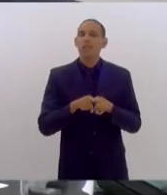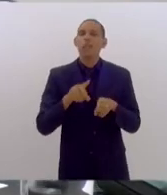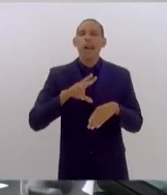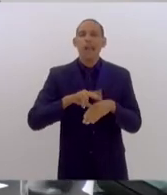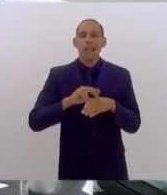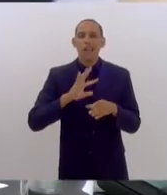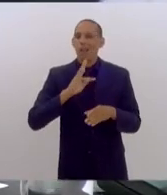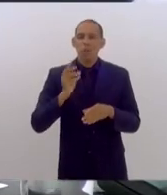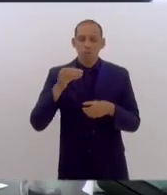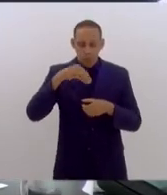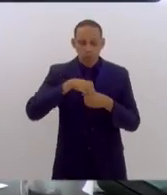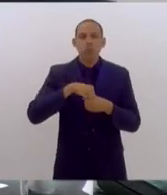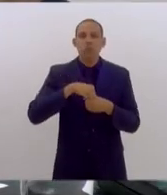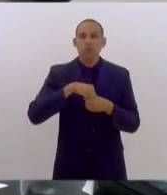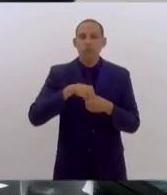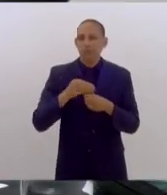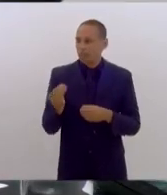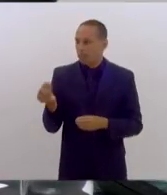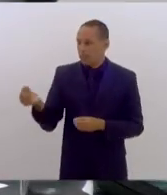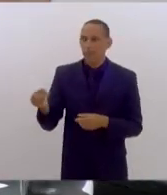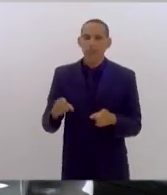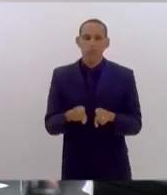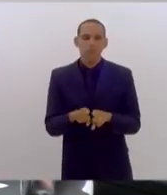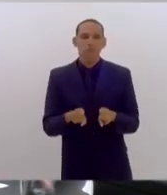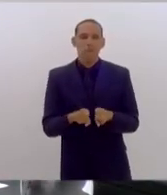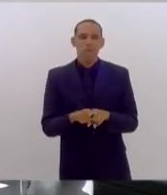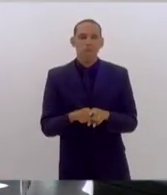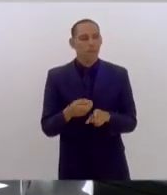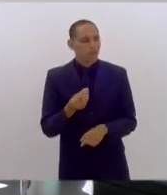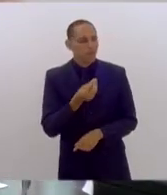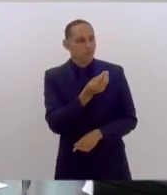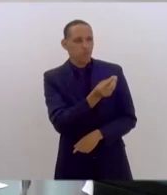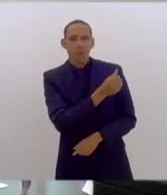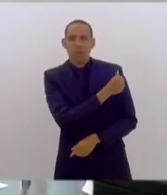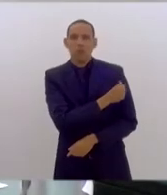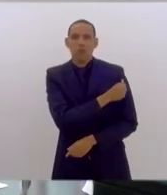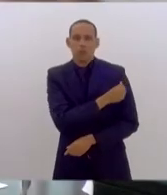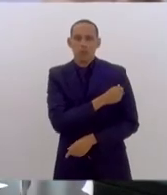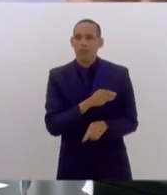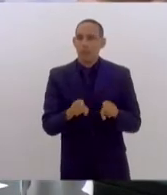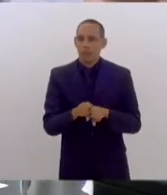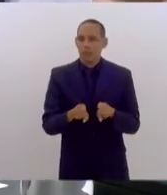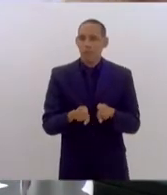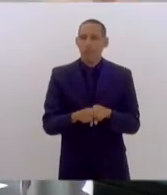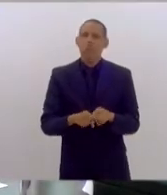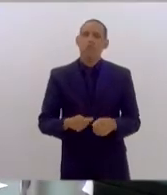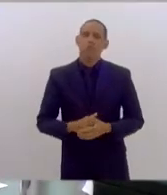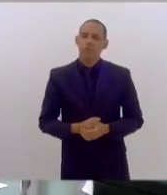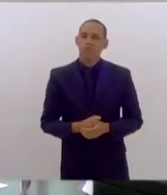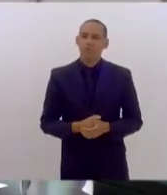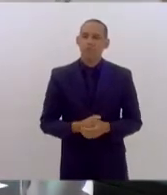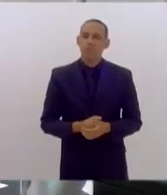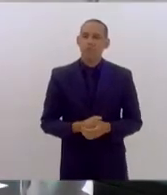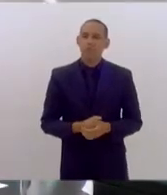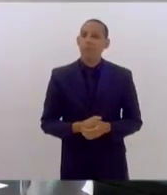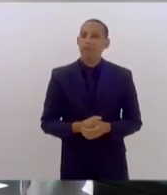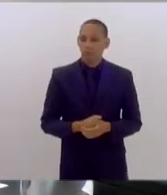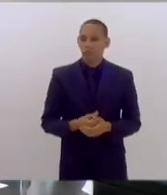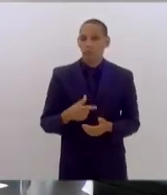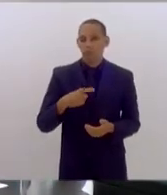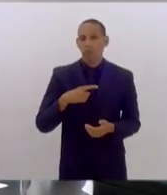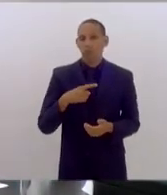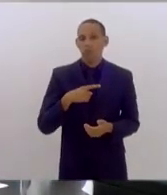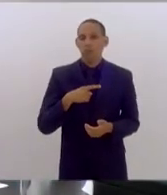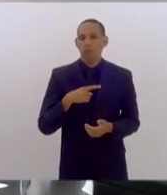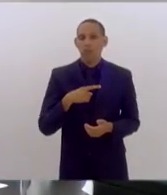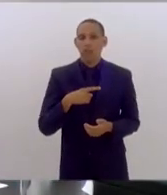ele vai passar para matar rota me ligar ou vai 1ª região também é por favor aí tenha essa versão do